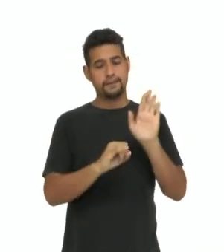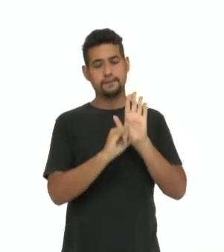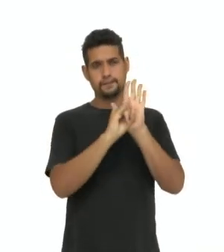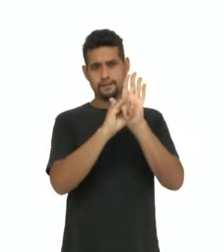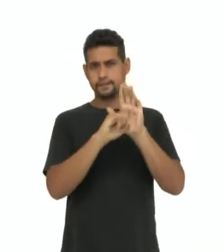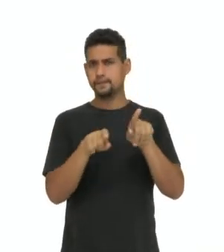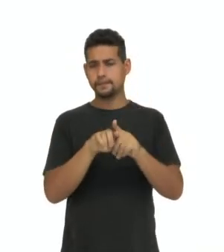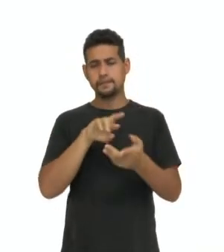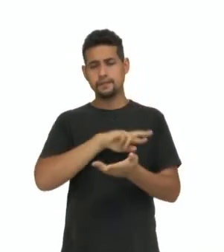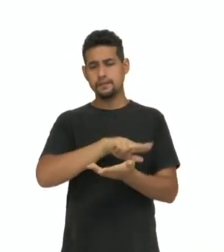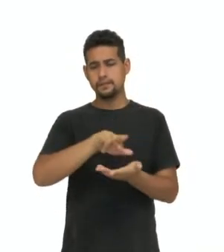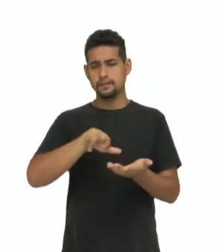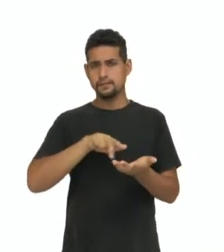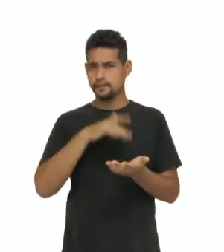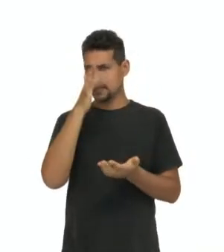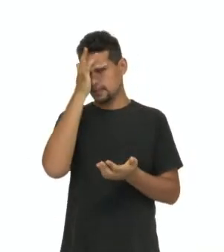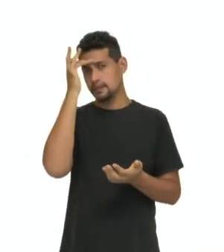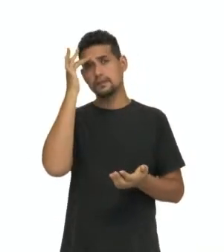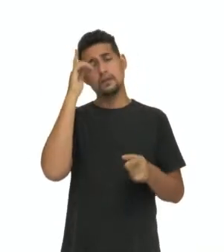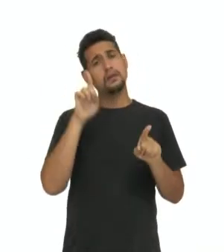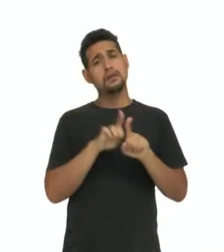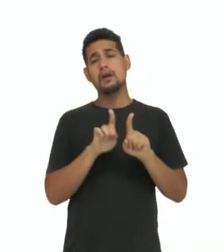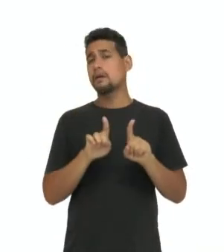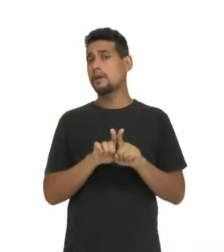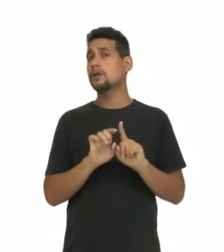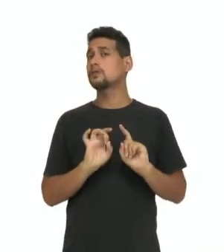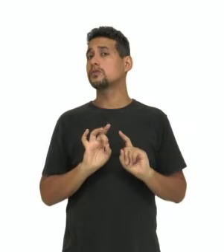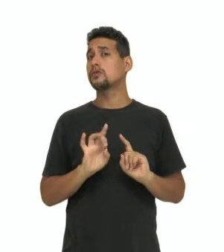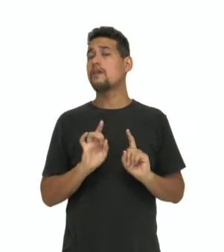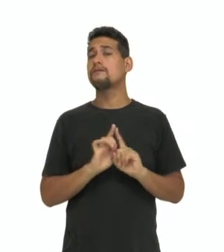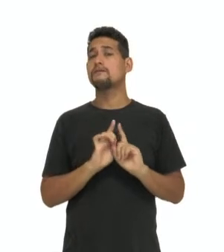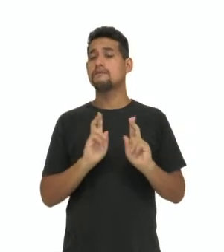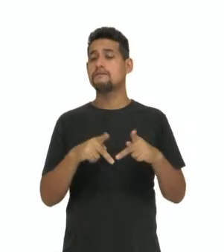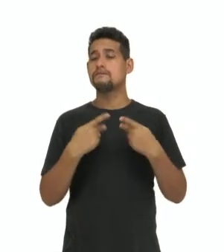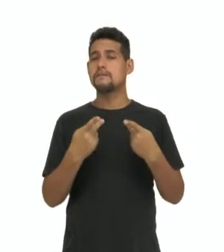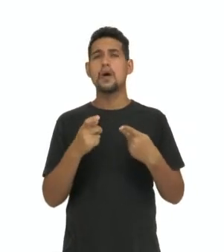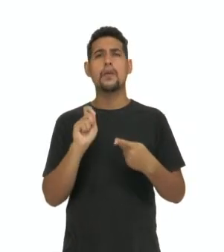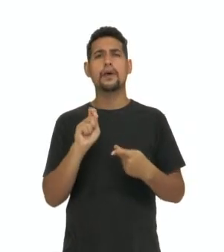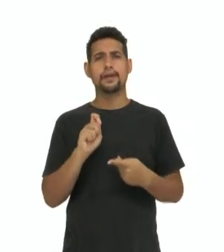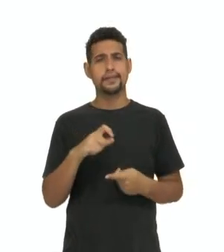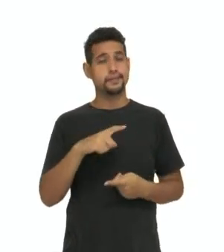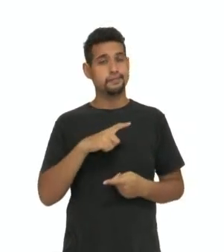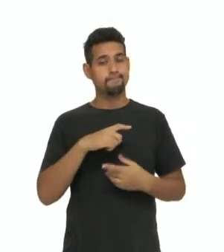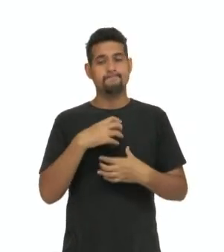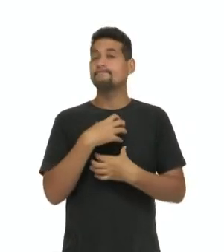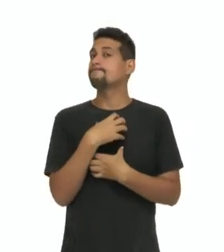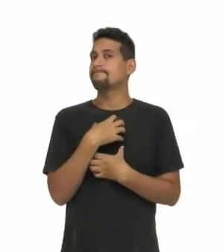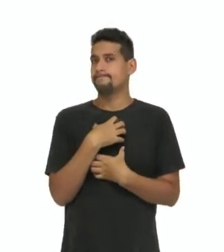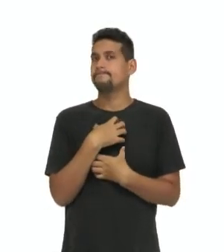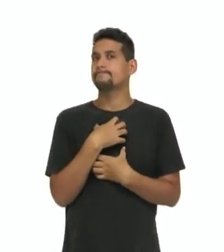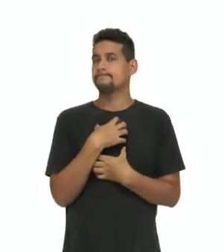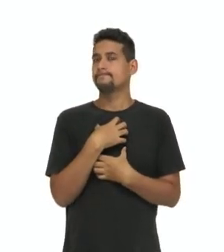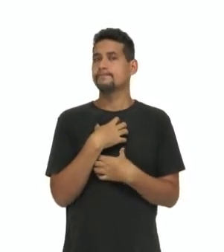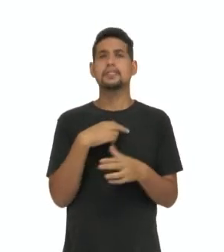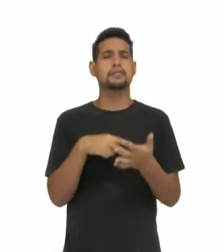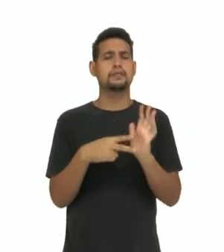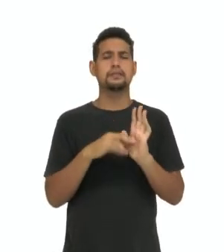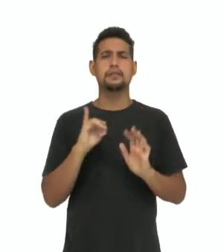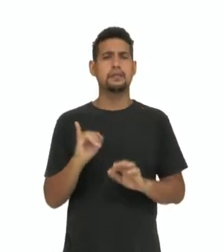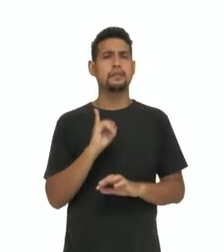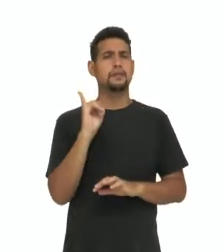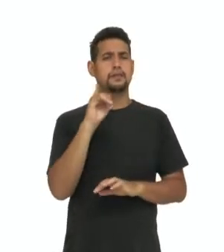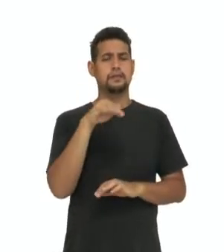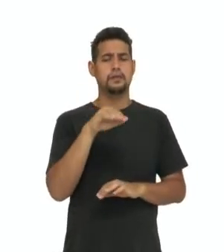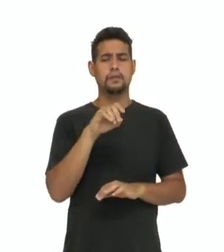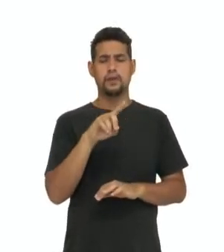com outras pessoas ou, simplesmente, dar vazão ao que se está sentindo. Essa é a importância da